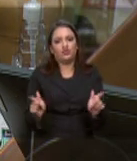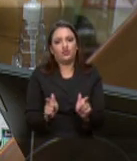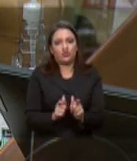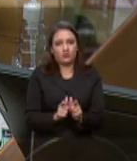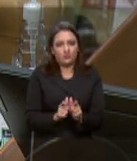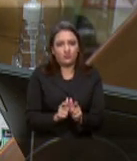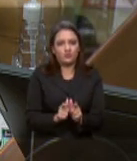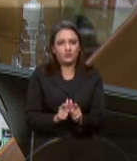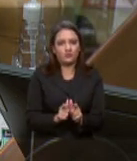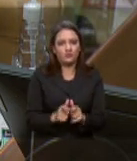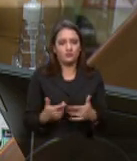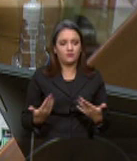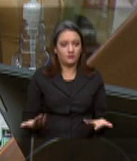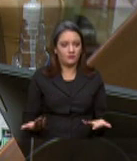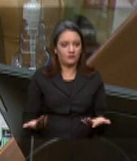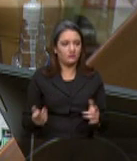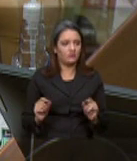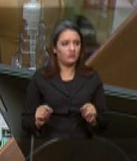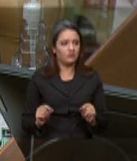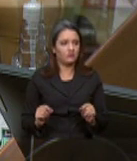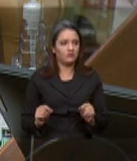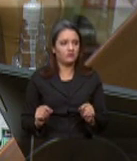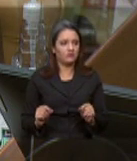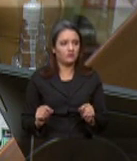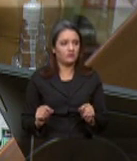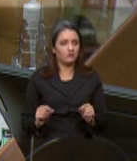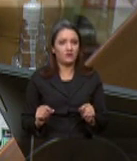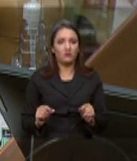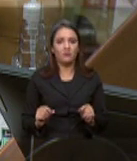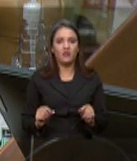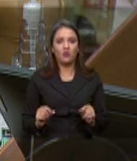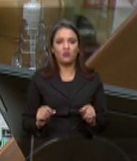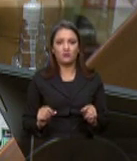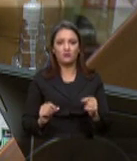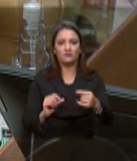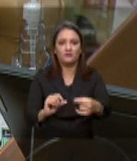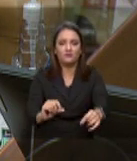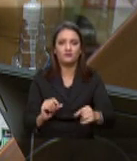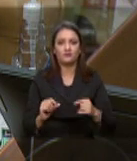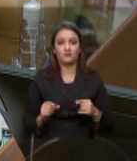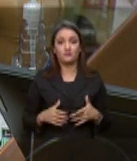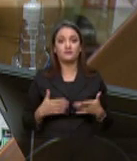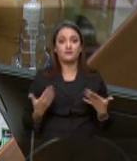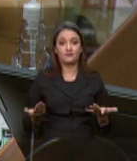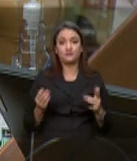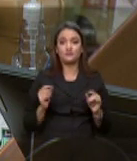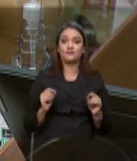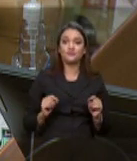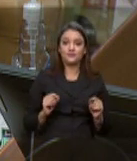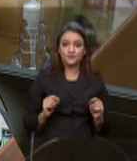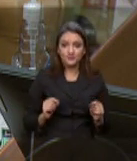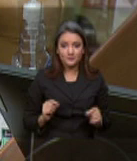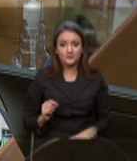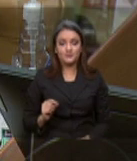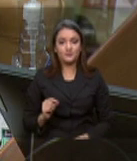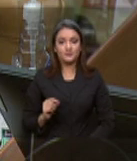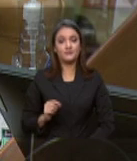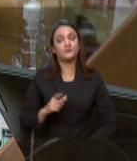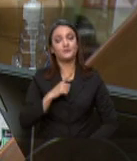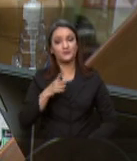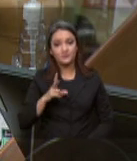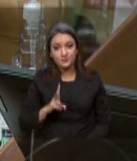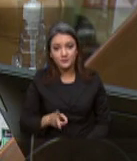disse, há inclusive informações prestadas nos autos, no sentido de que continuaram a